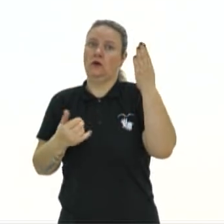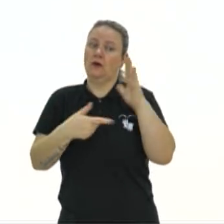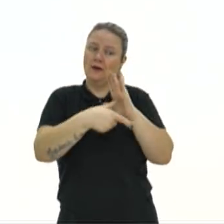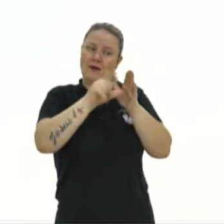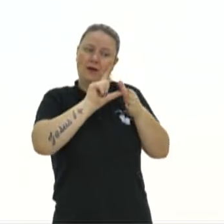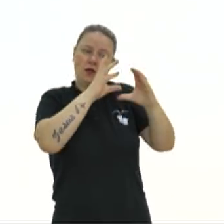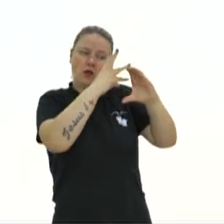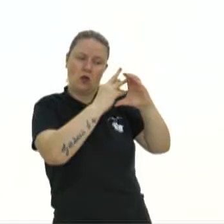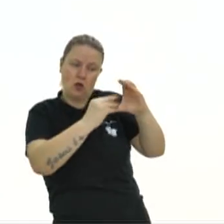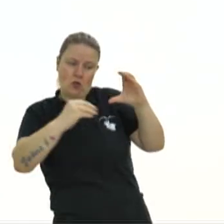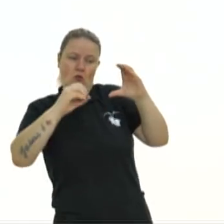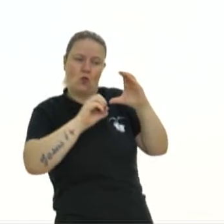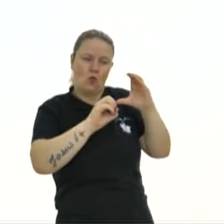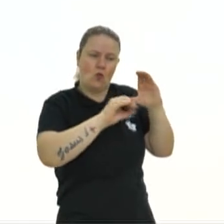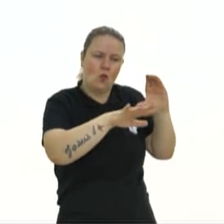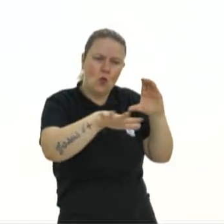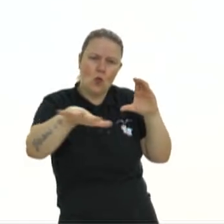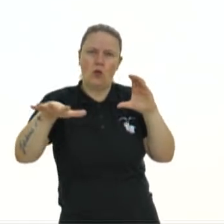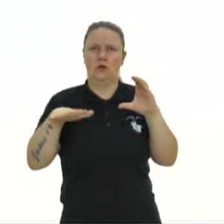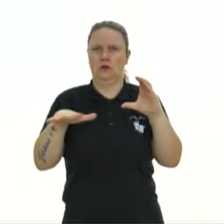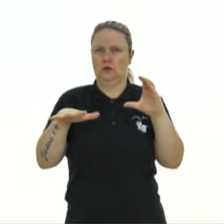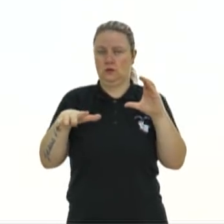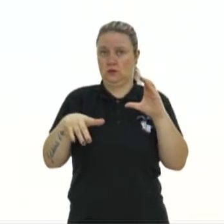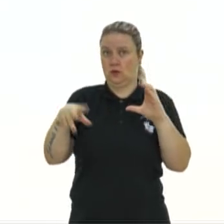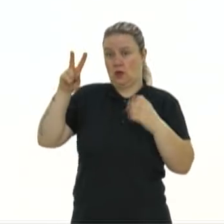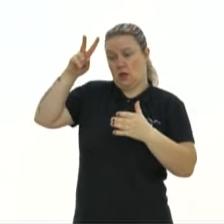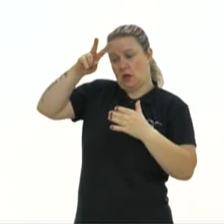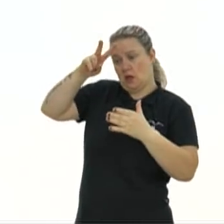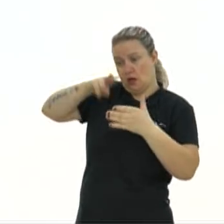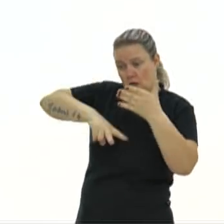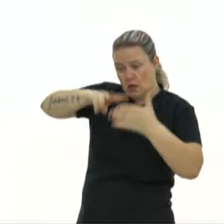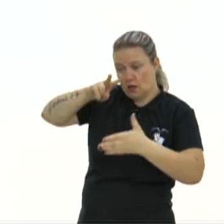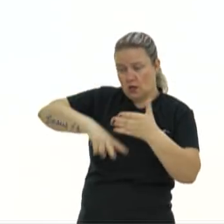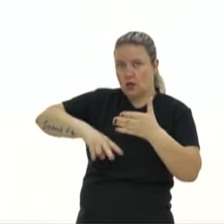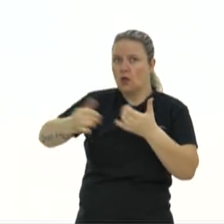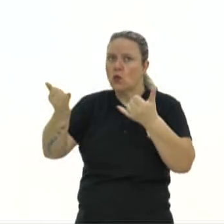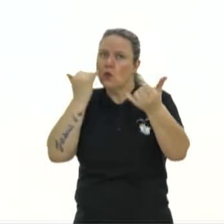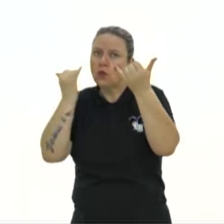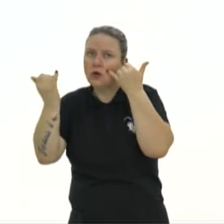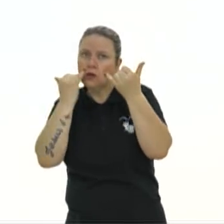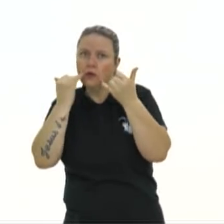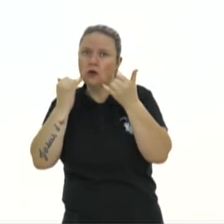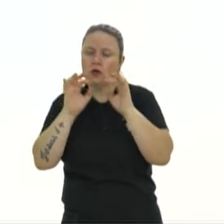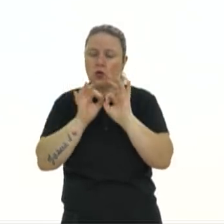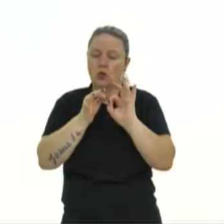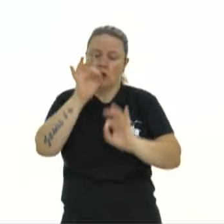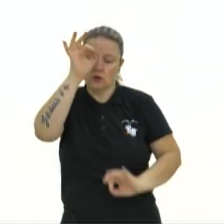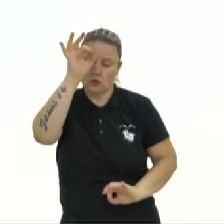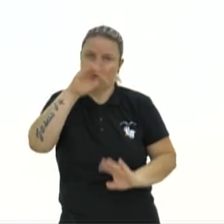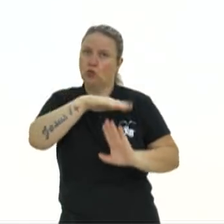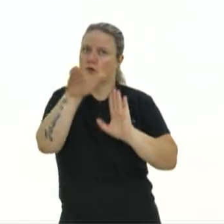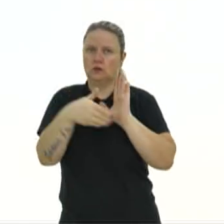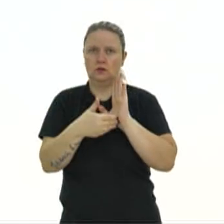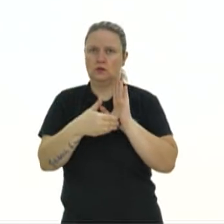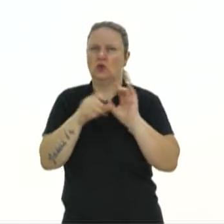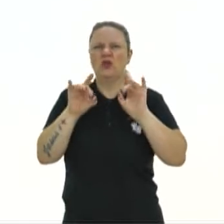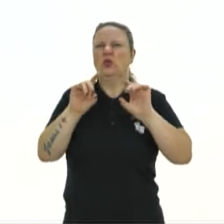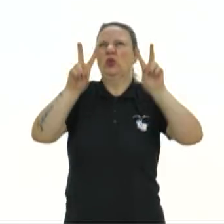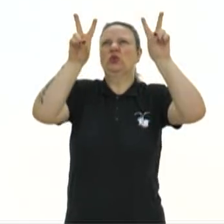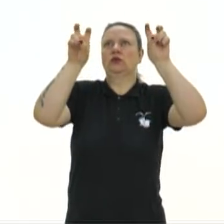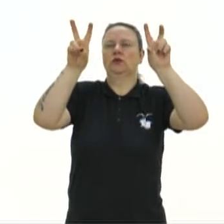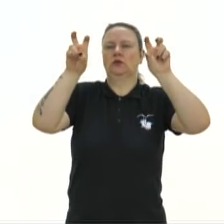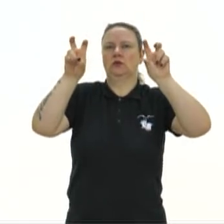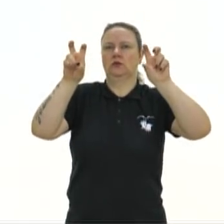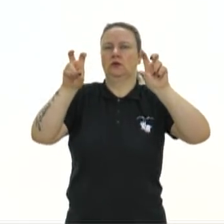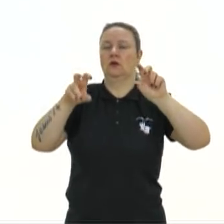da família, de família. Leia a notícia inteira, não apenas o título. Investigue a fonte. Se for